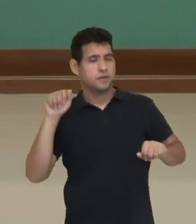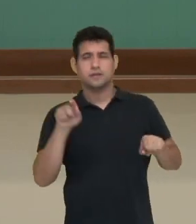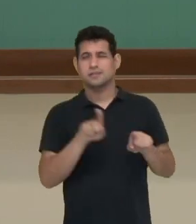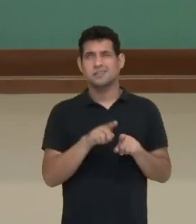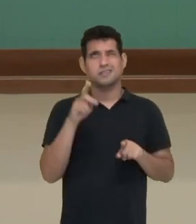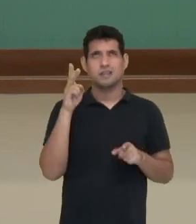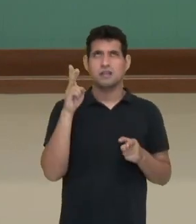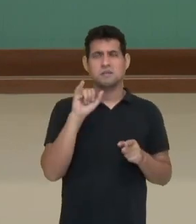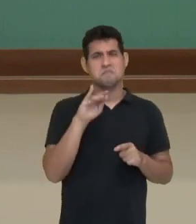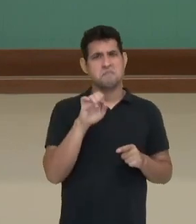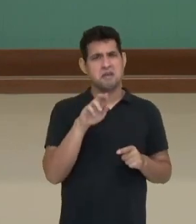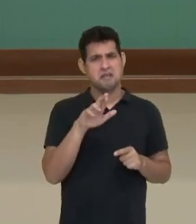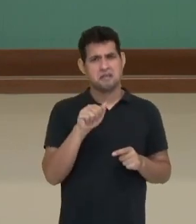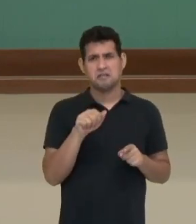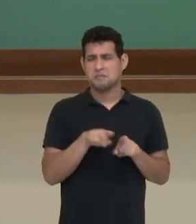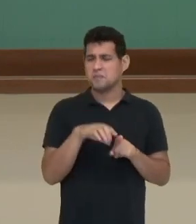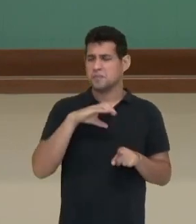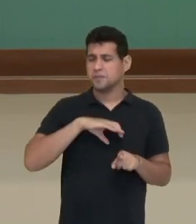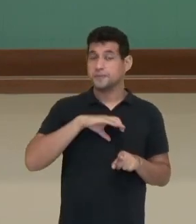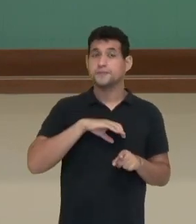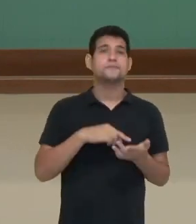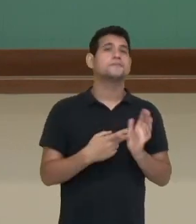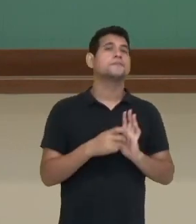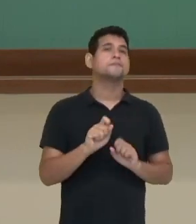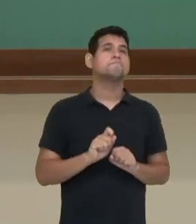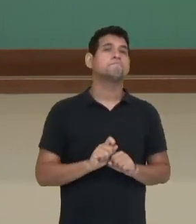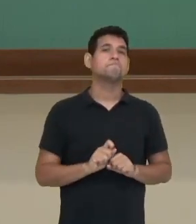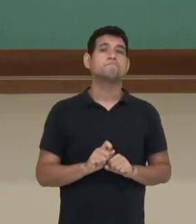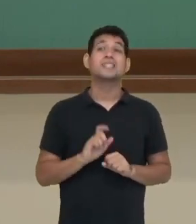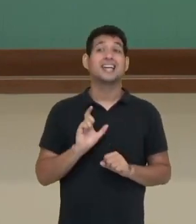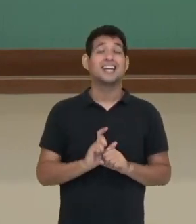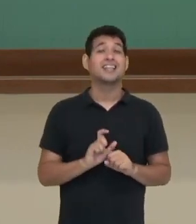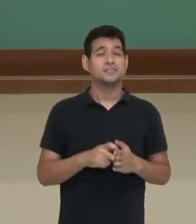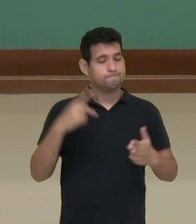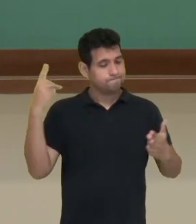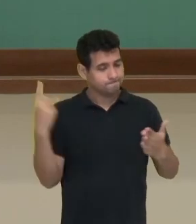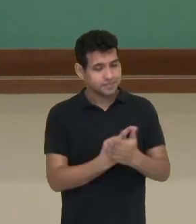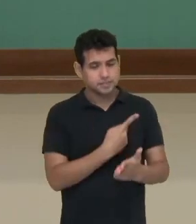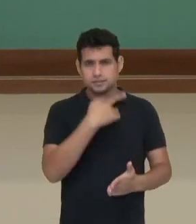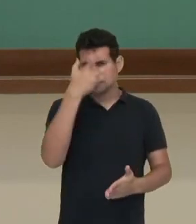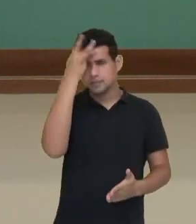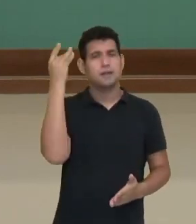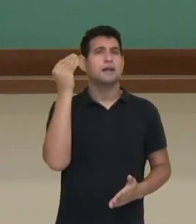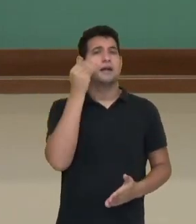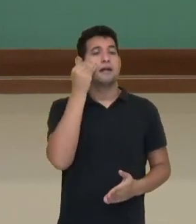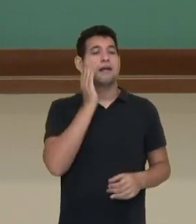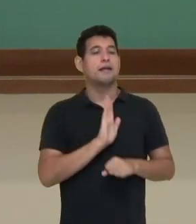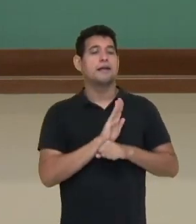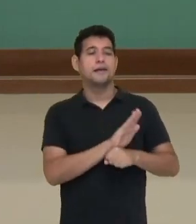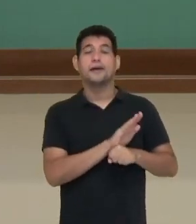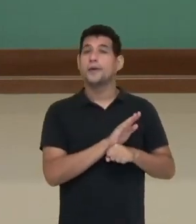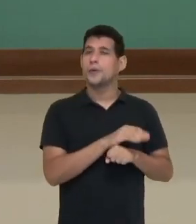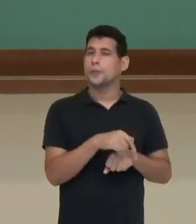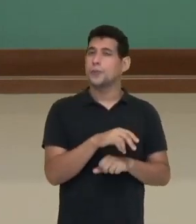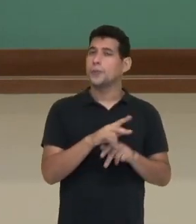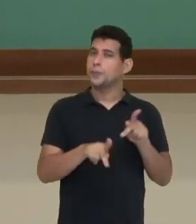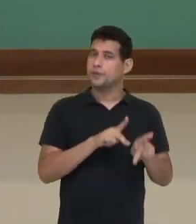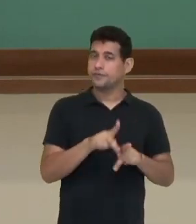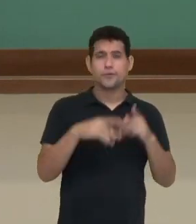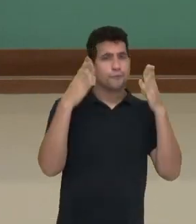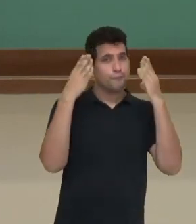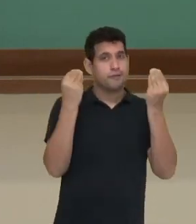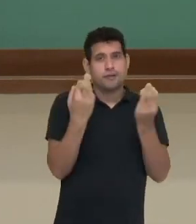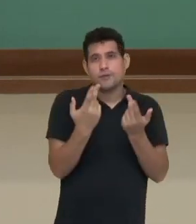União Ibérica, espanhola e portuguesa, ela punia aqueles que tentassem ajudar os holandeses, como